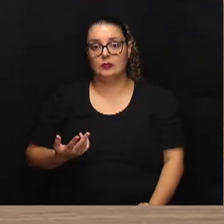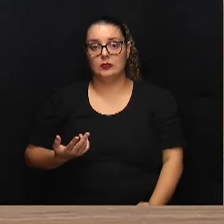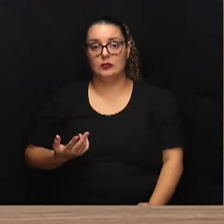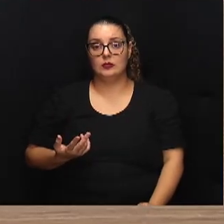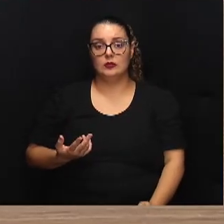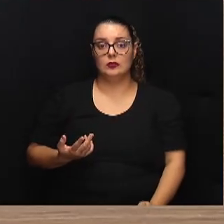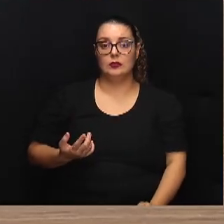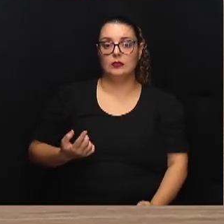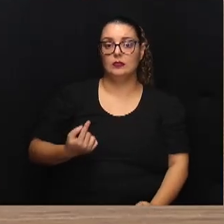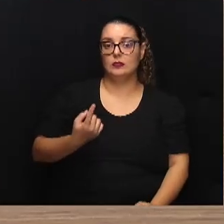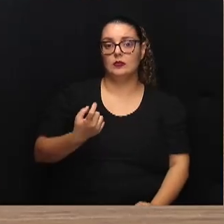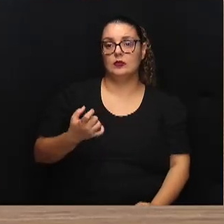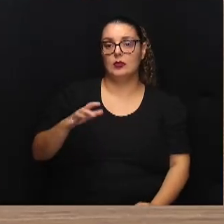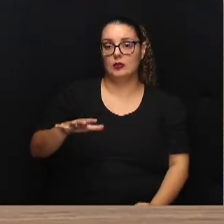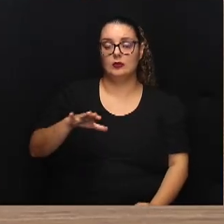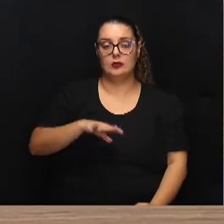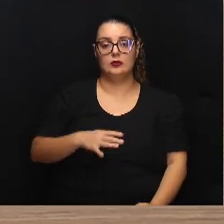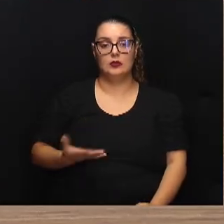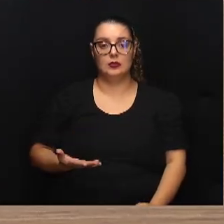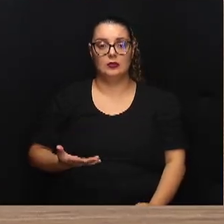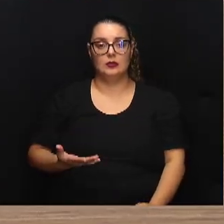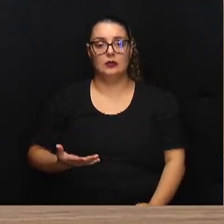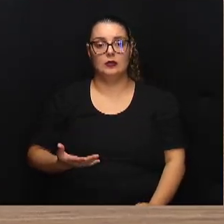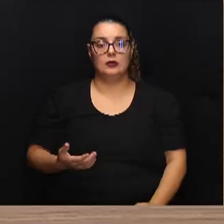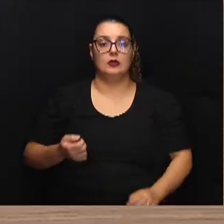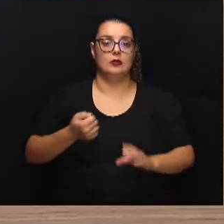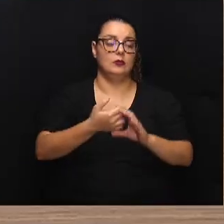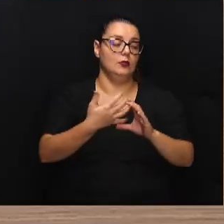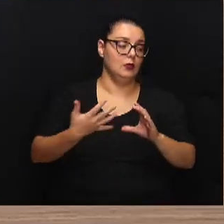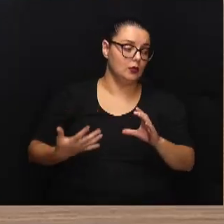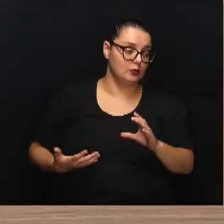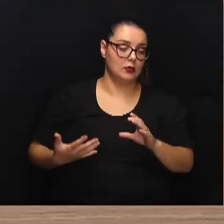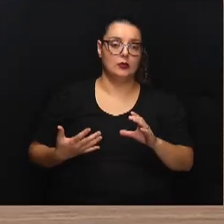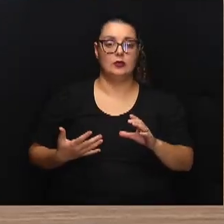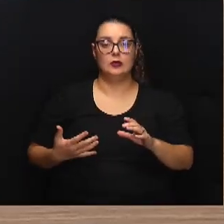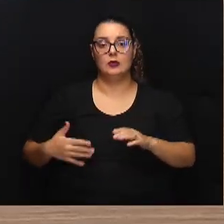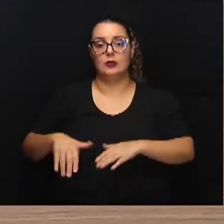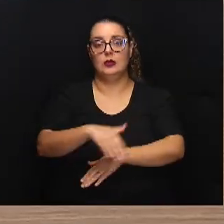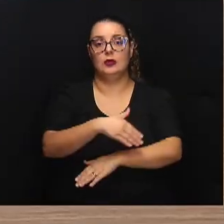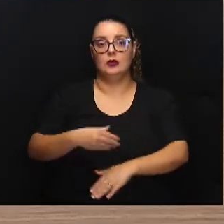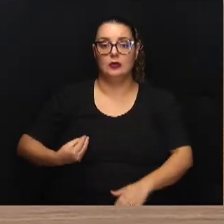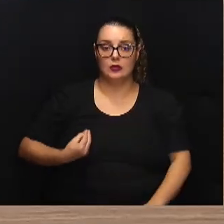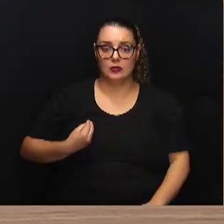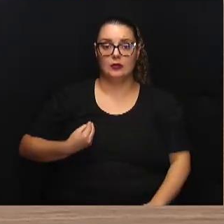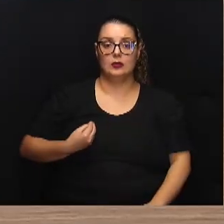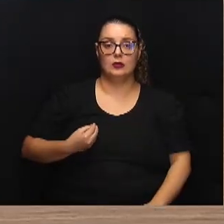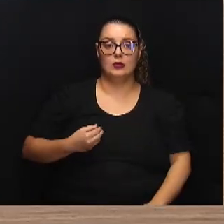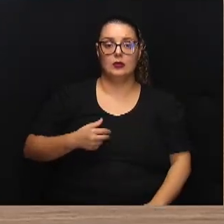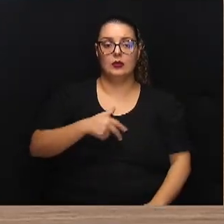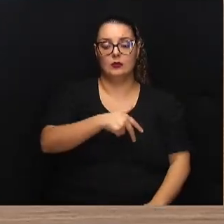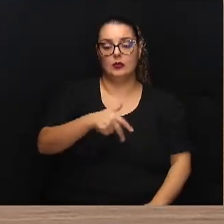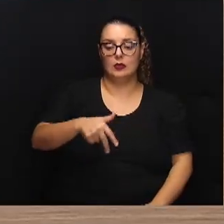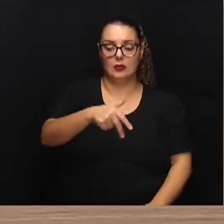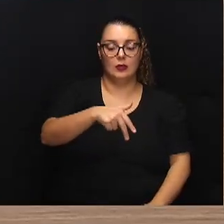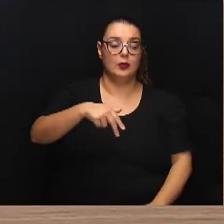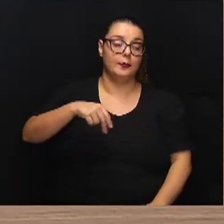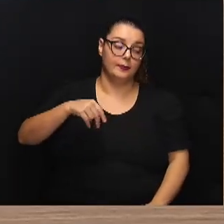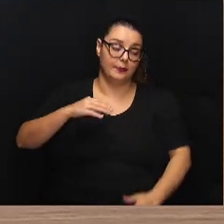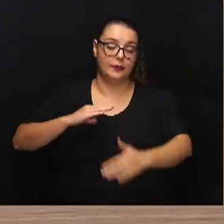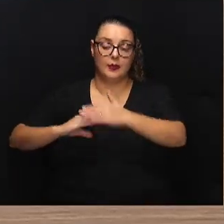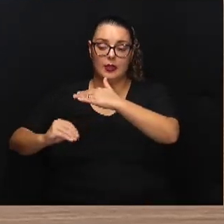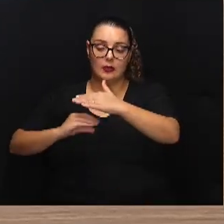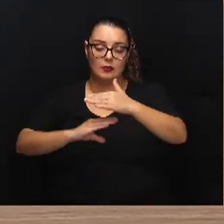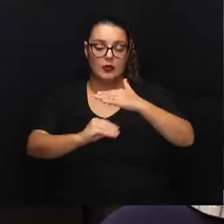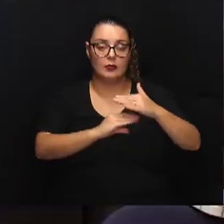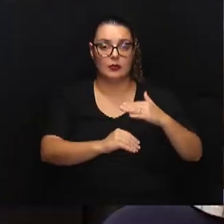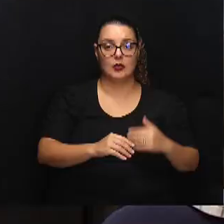ação isolada de um município. Uma característica dessa população de rua é de ser migrante. Sim. E quando o município oferece um programa